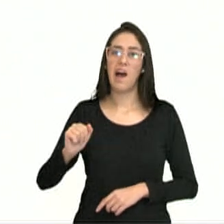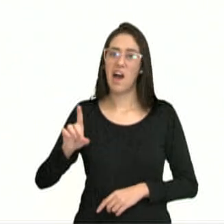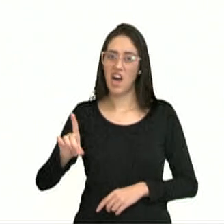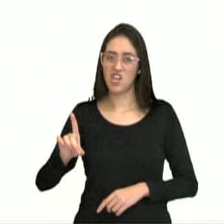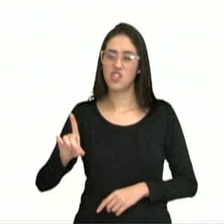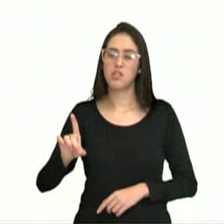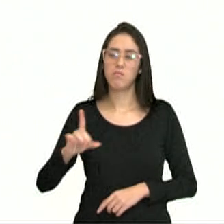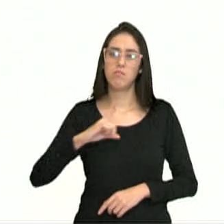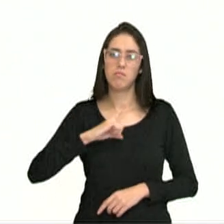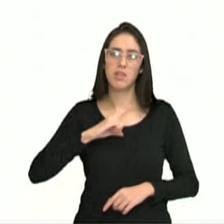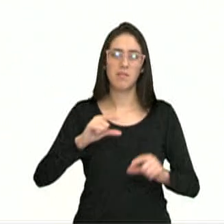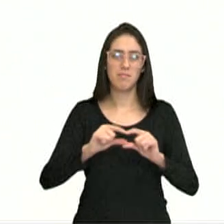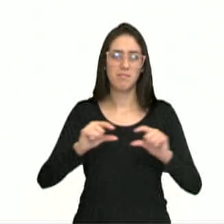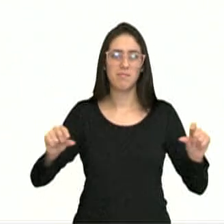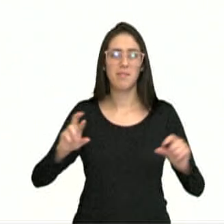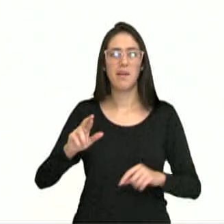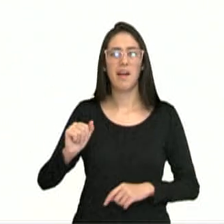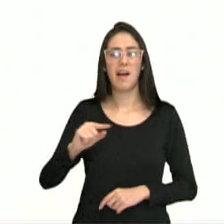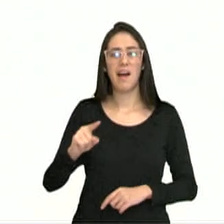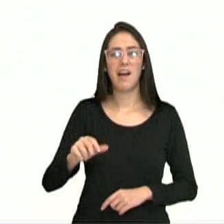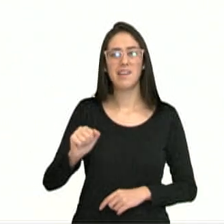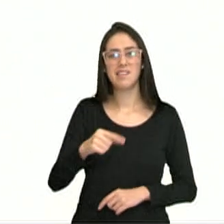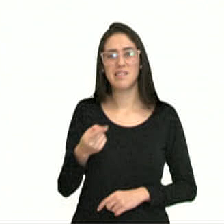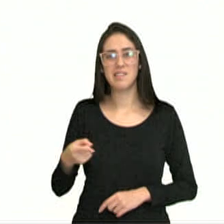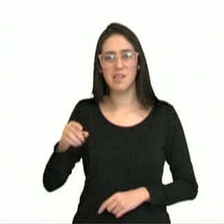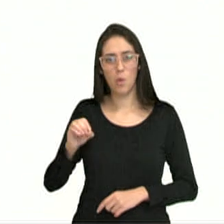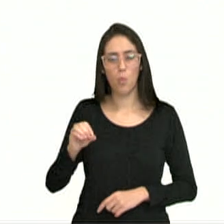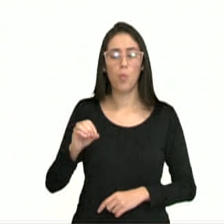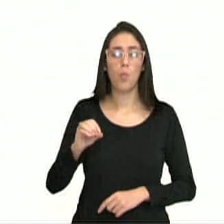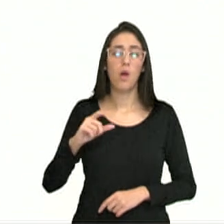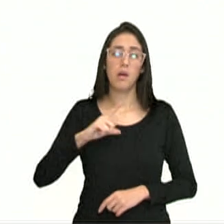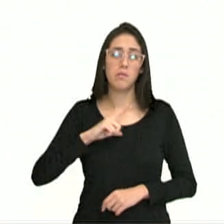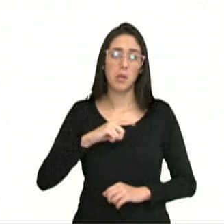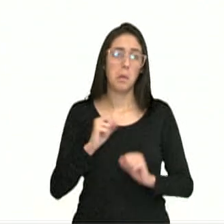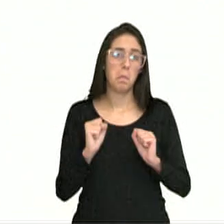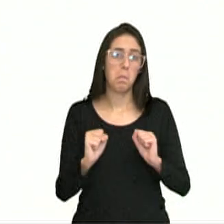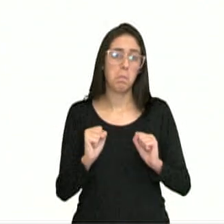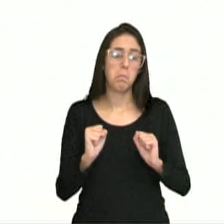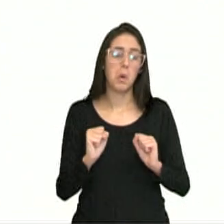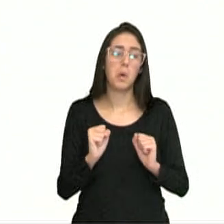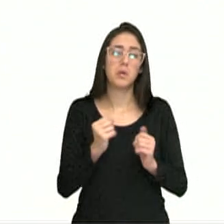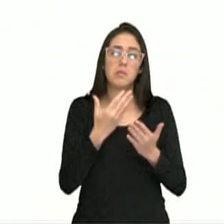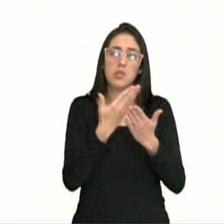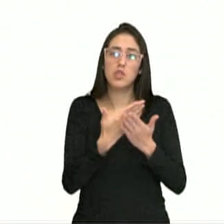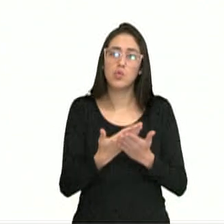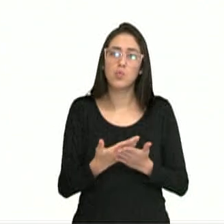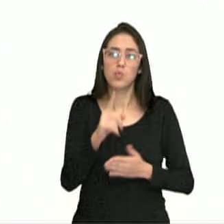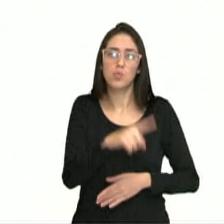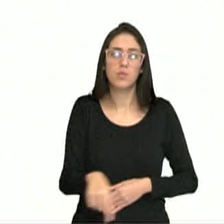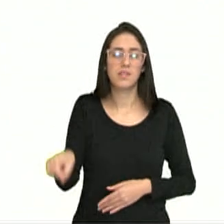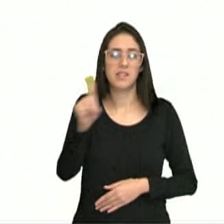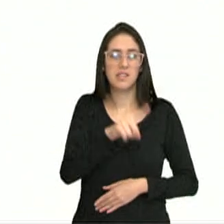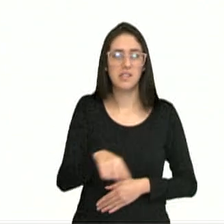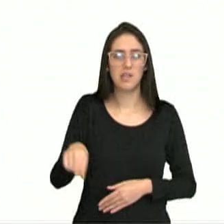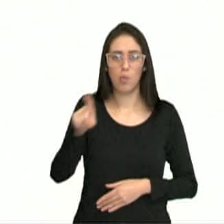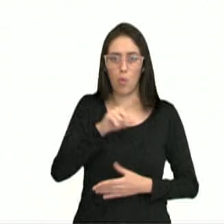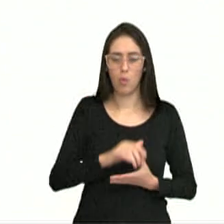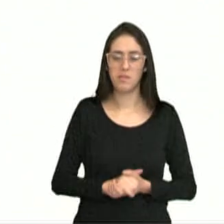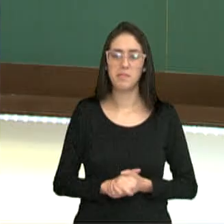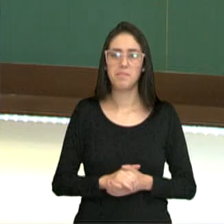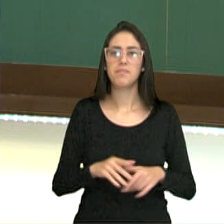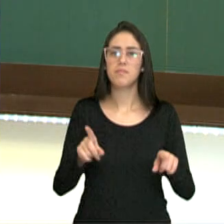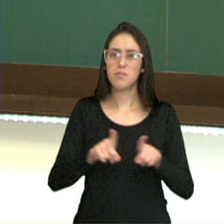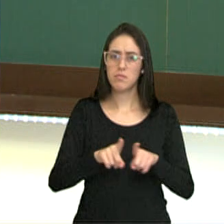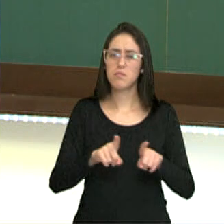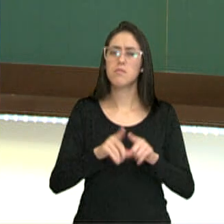razão trigonométrica, essa relação pode ser feita por meio de um estudo do círculo trigonométrico, que também já